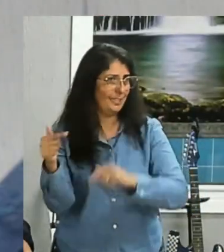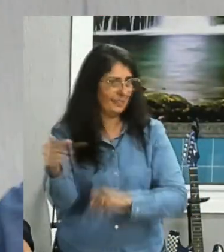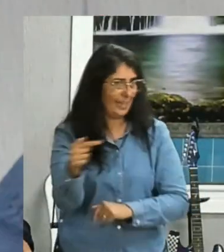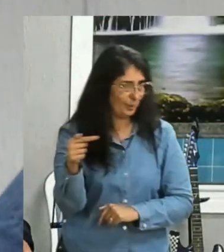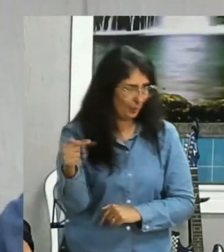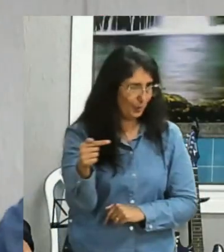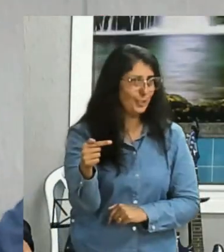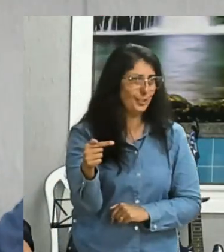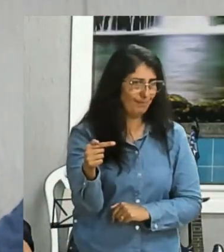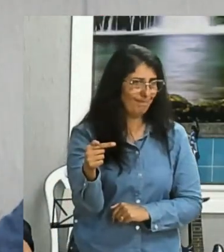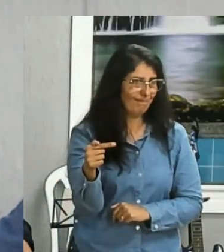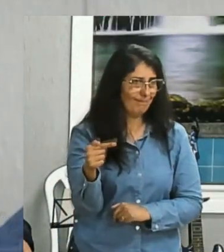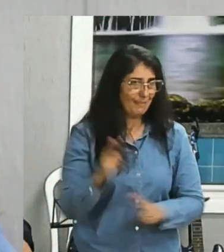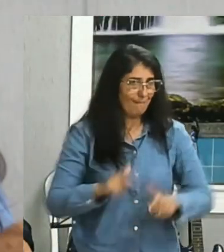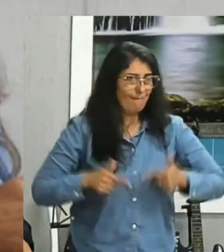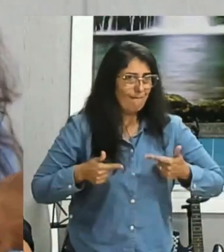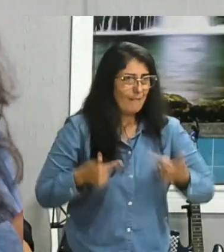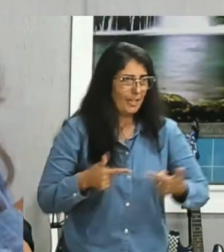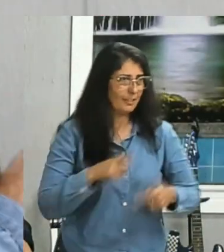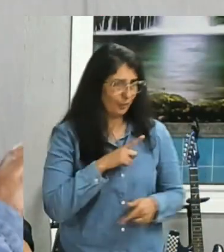enfrentando, né?